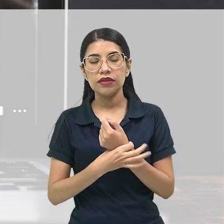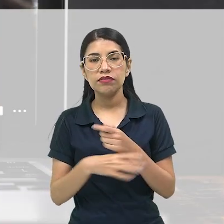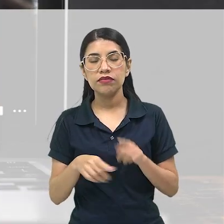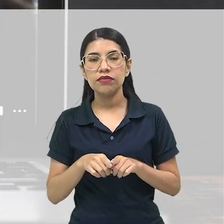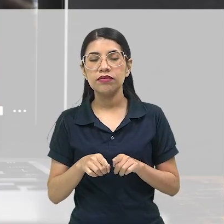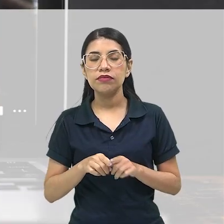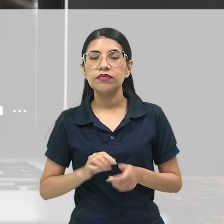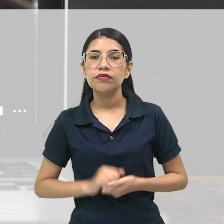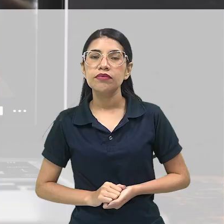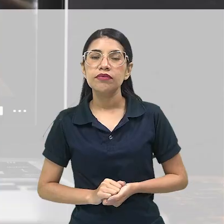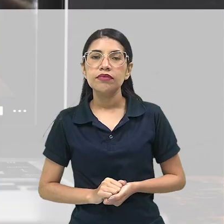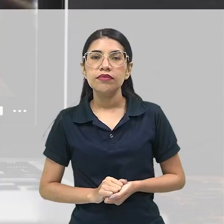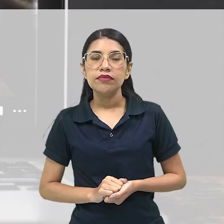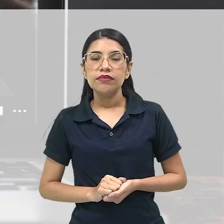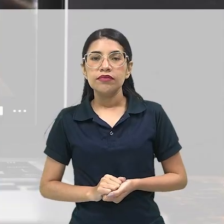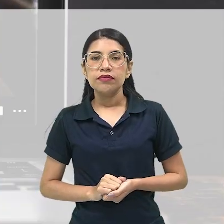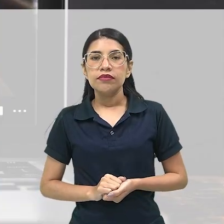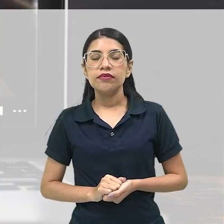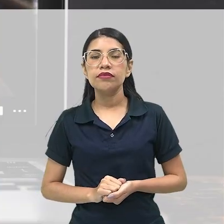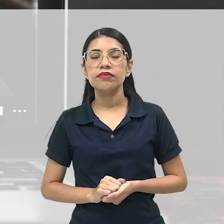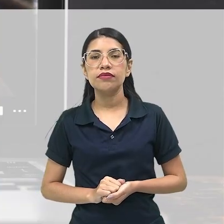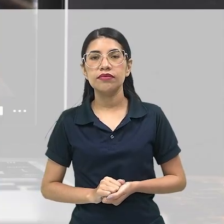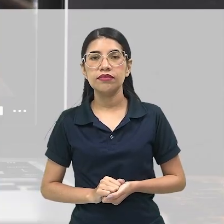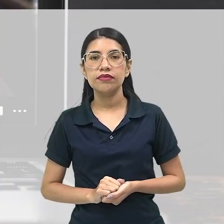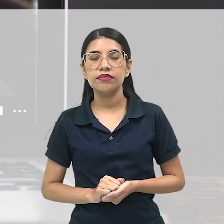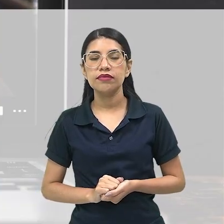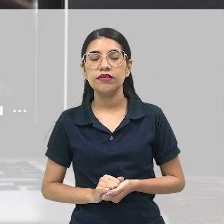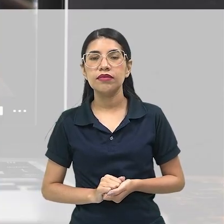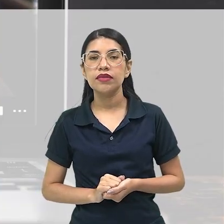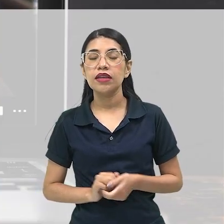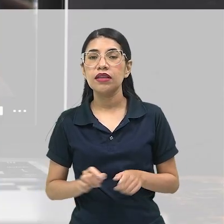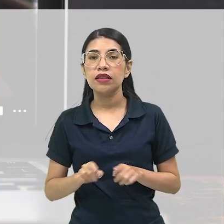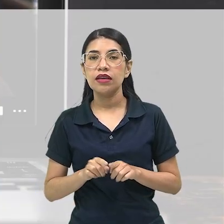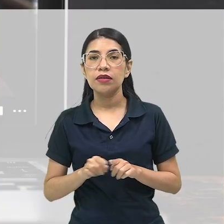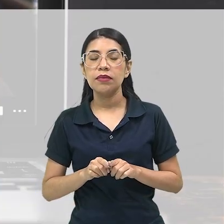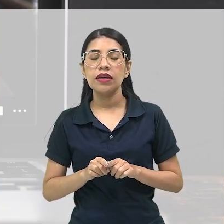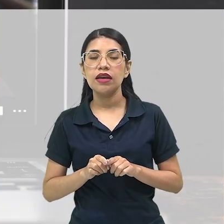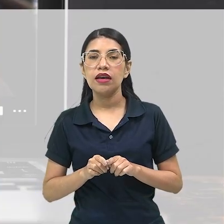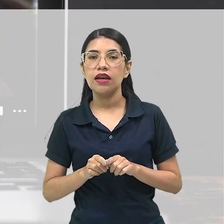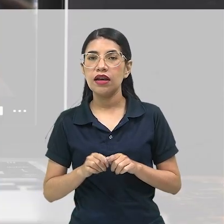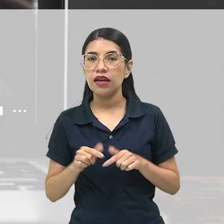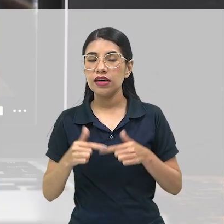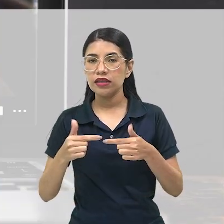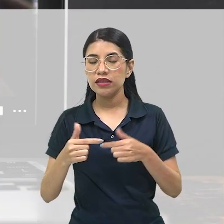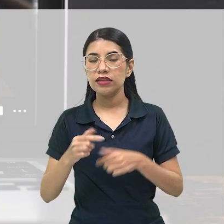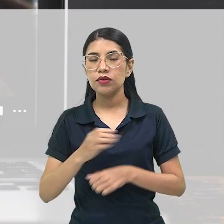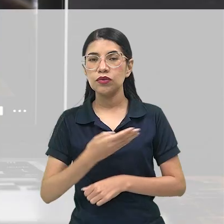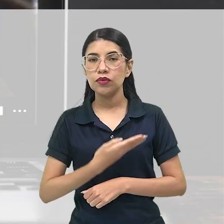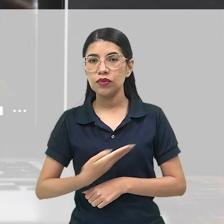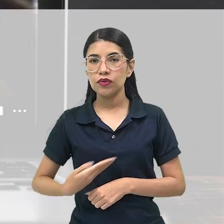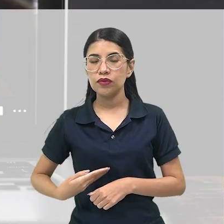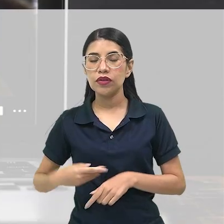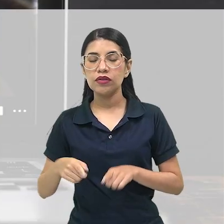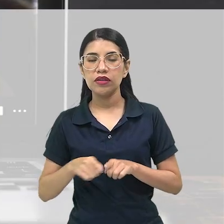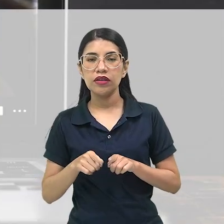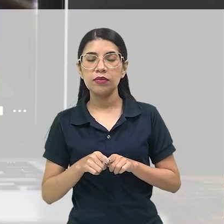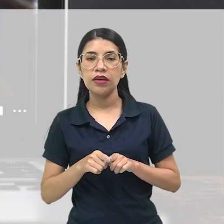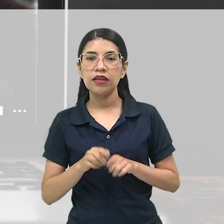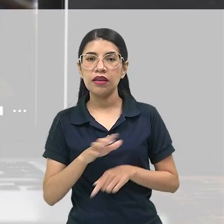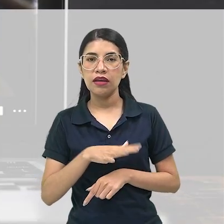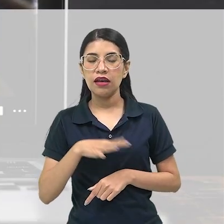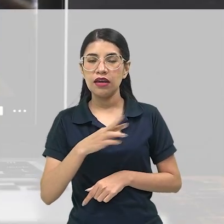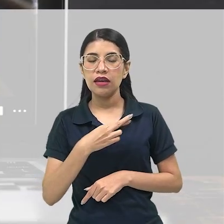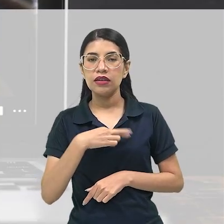dentre essas garantias e essa necessária atuação do Estado para com o pensamento religioso, as